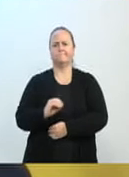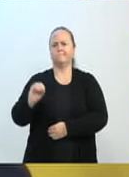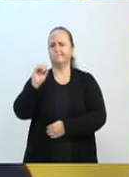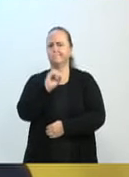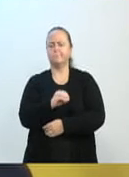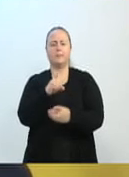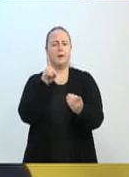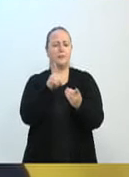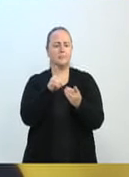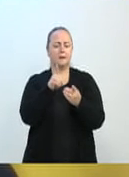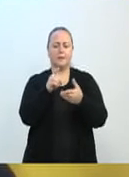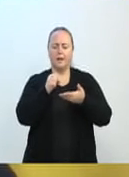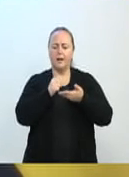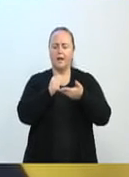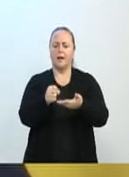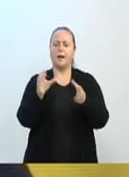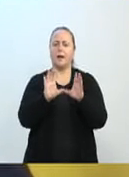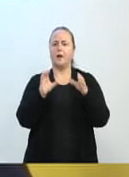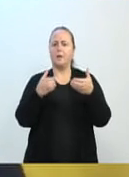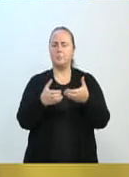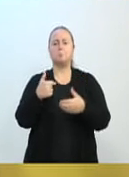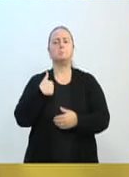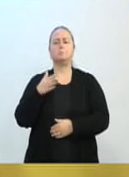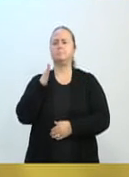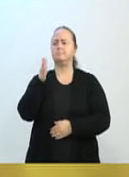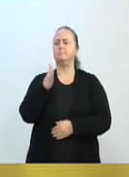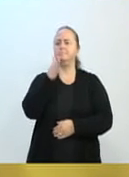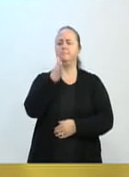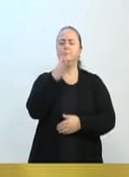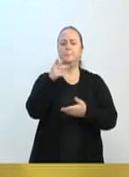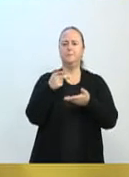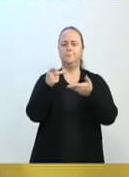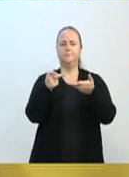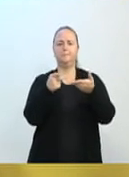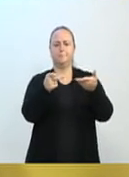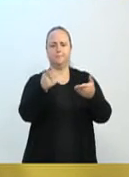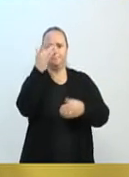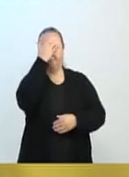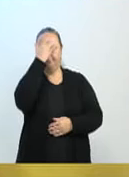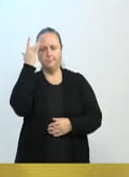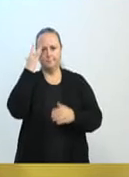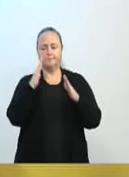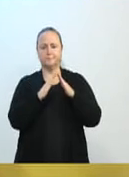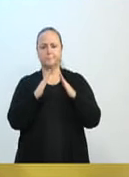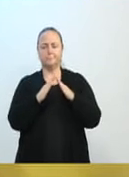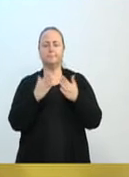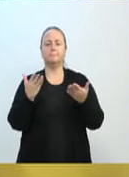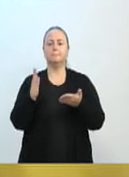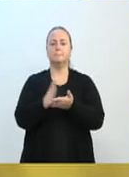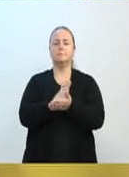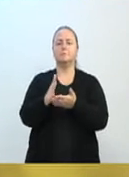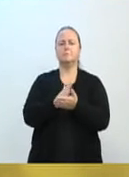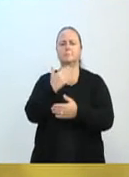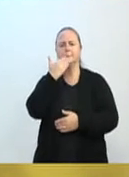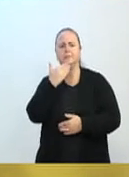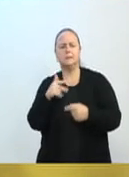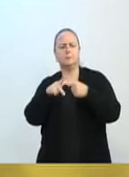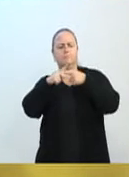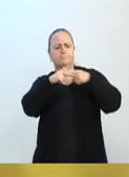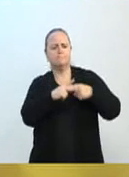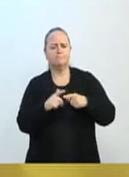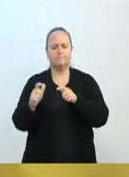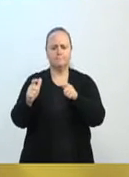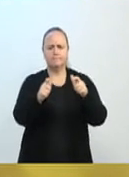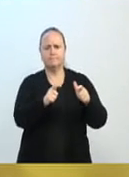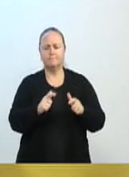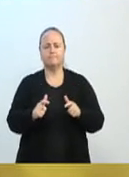a comunidade por várias vezes eu tive visitando os moradores e muitos deles pediram algumas retificações das suas Áreas